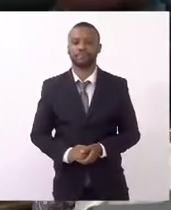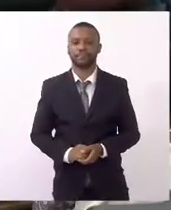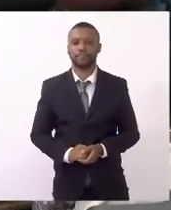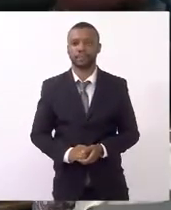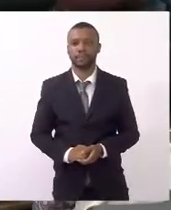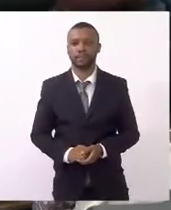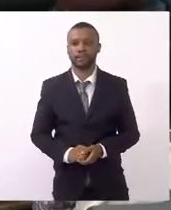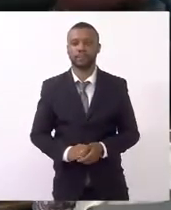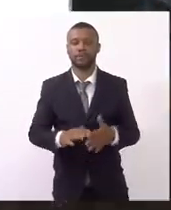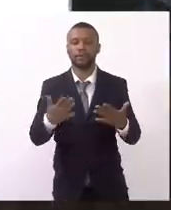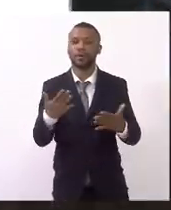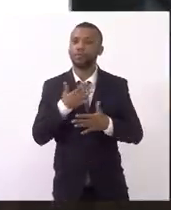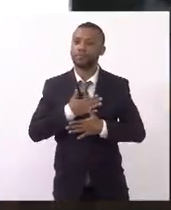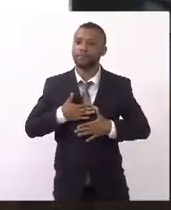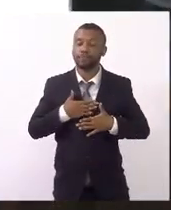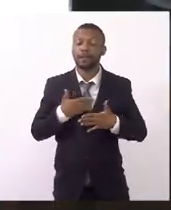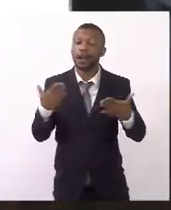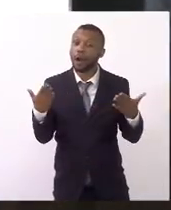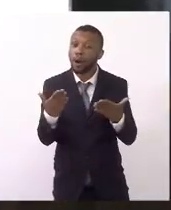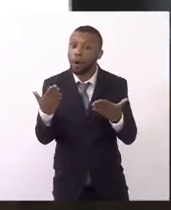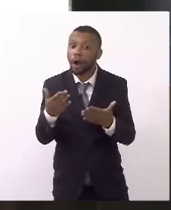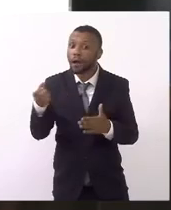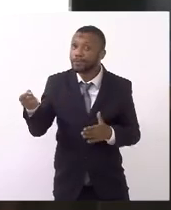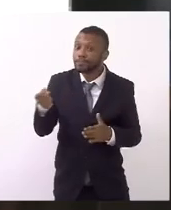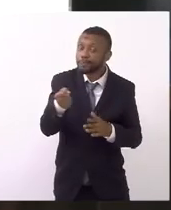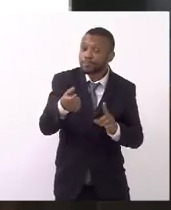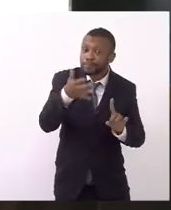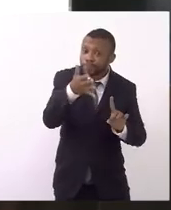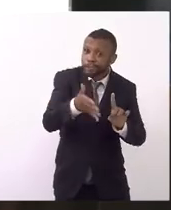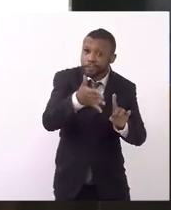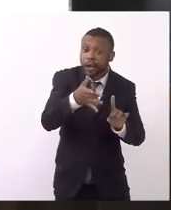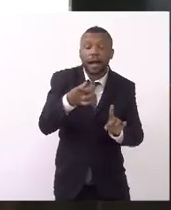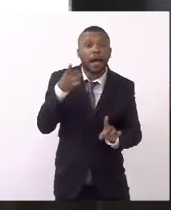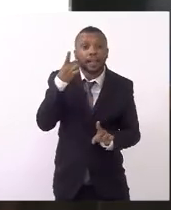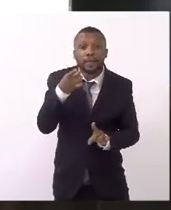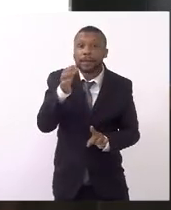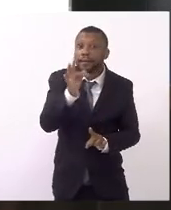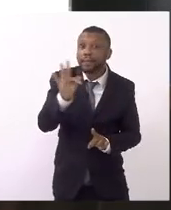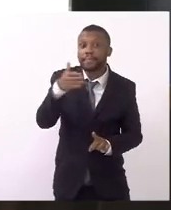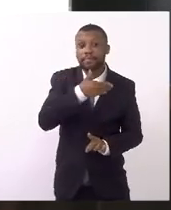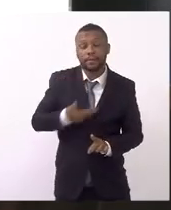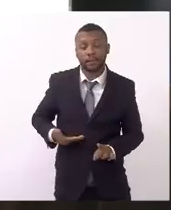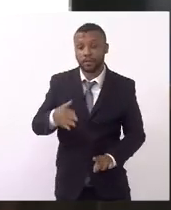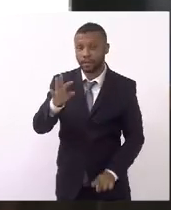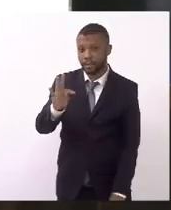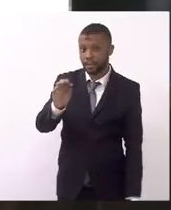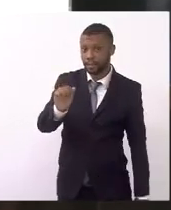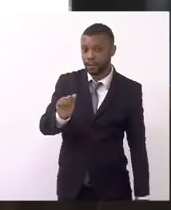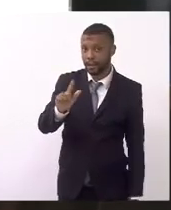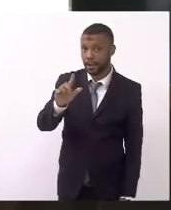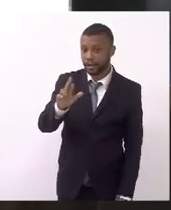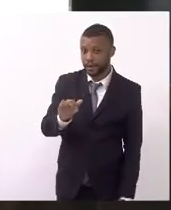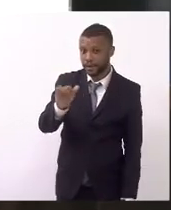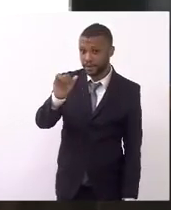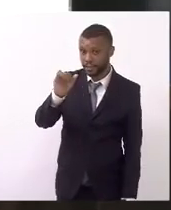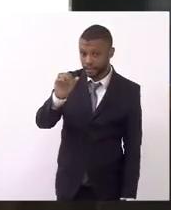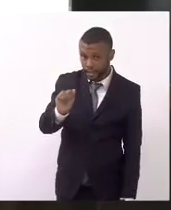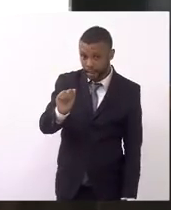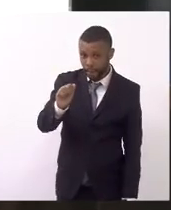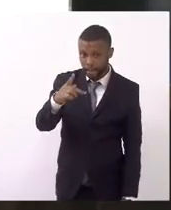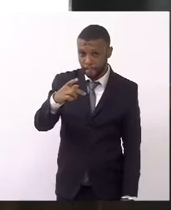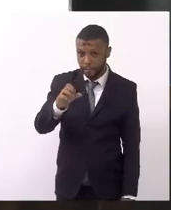bom gostaria de passar agora a palavra deputada Federal taliria petrone que